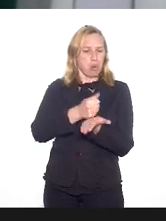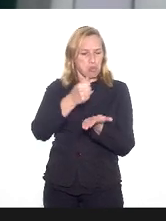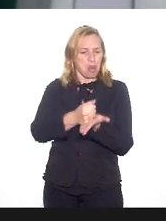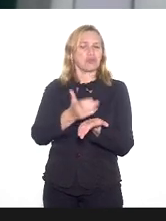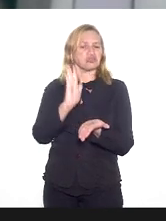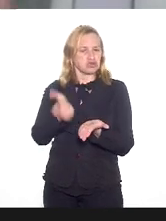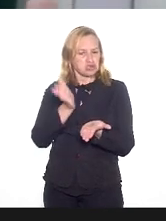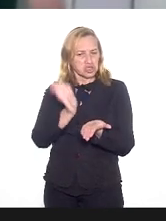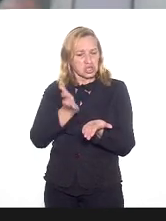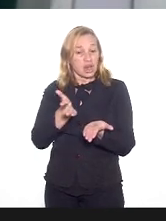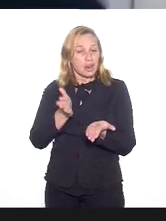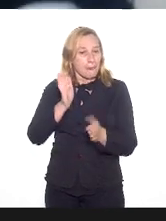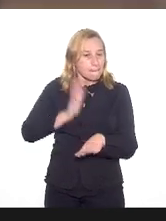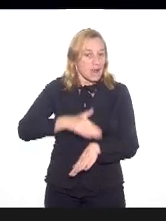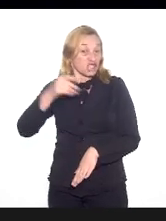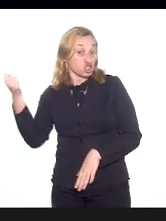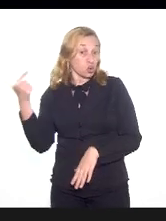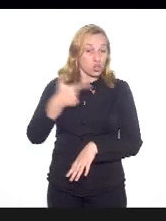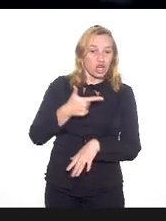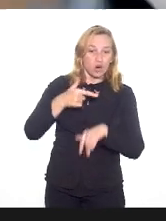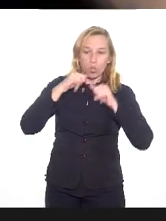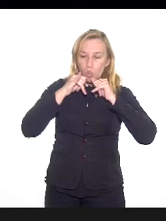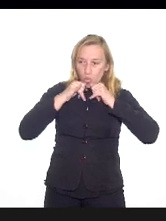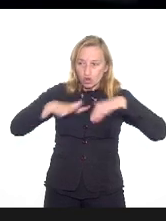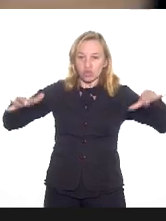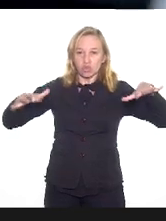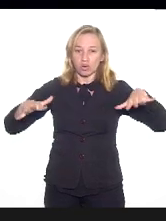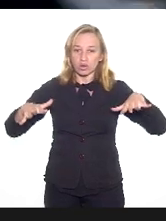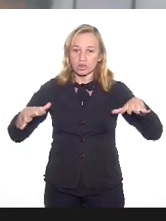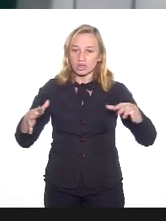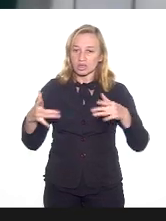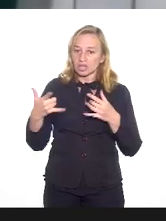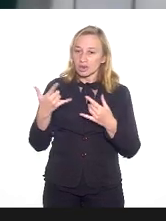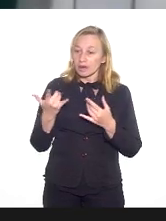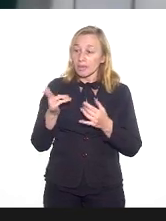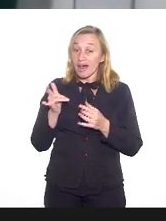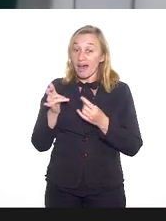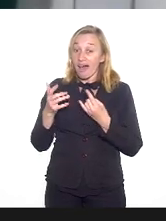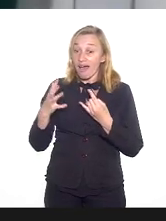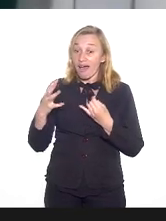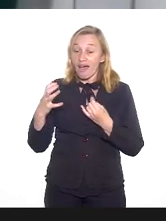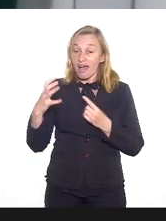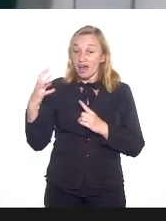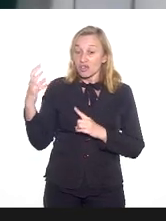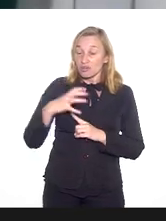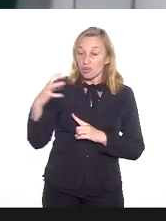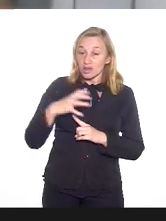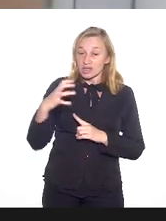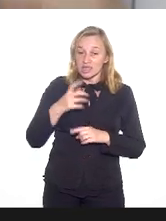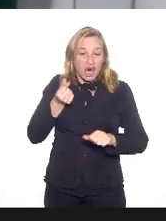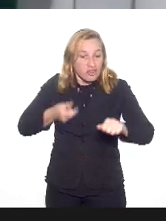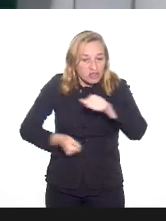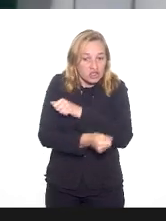Portanto, mais do que ser uma divulgação para atrair investidores e negociantes, era uma definição